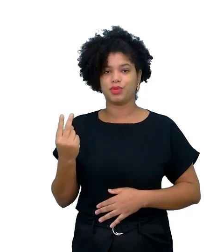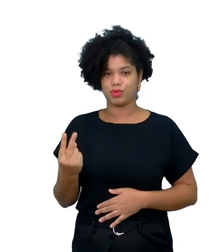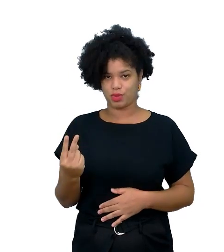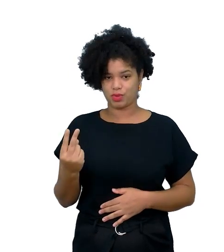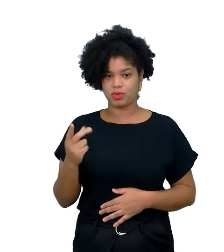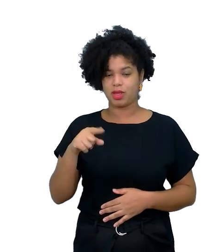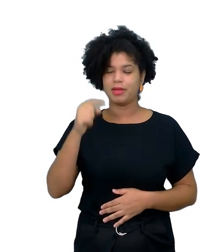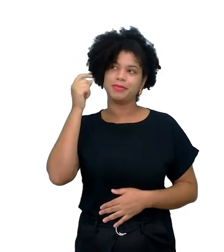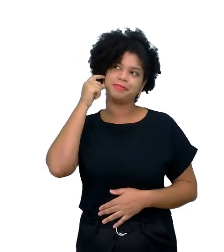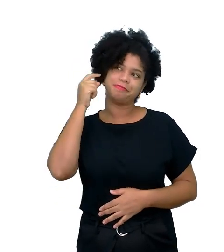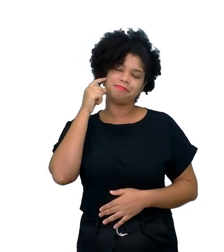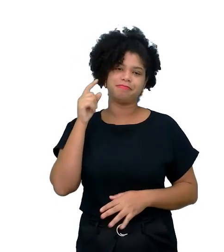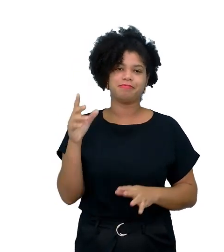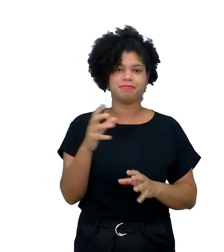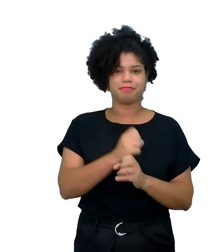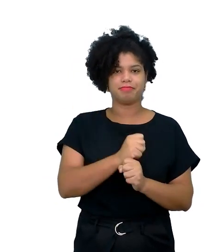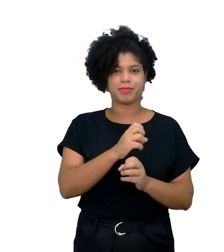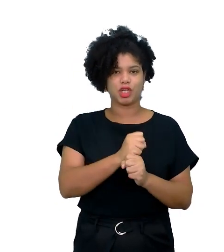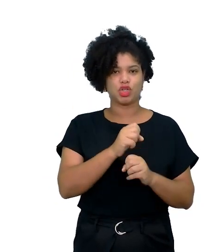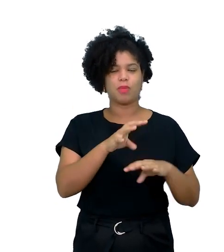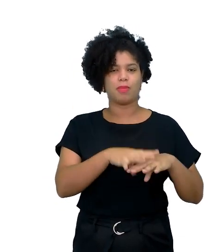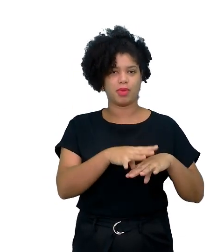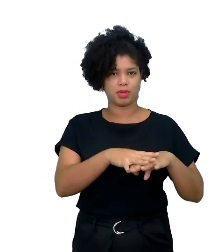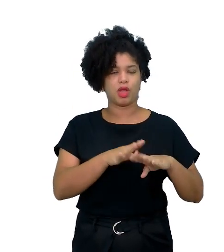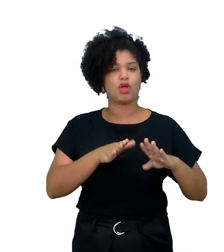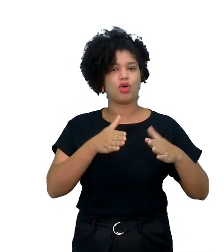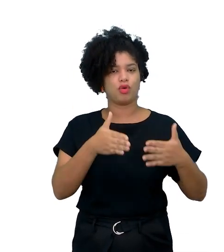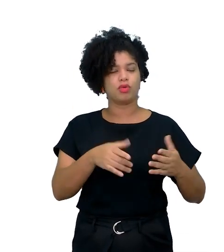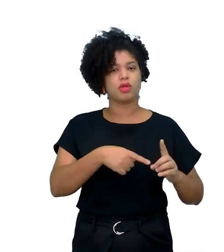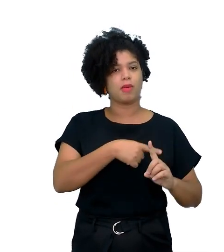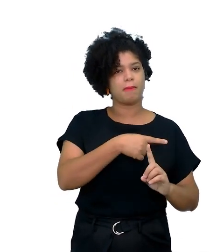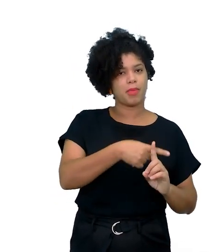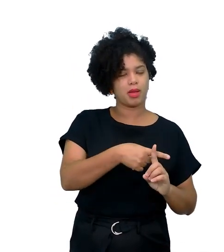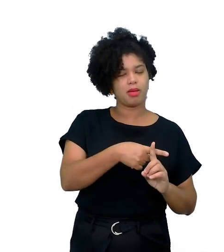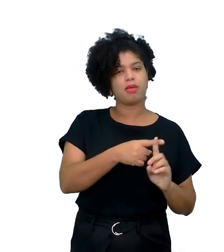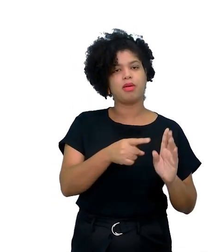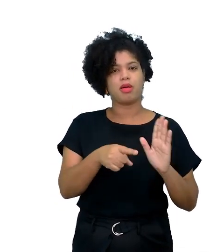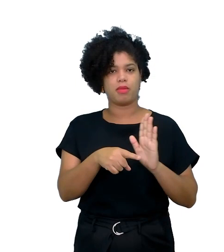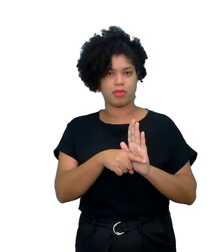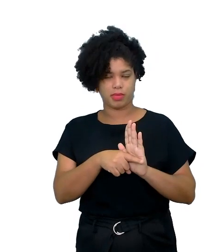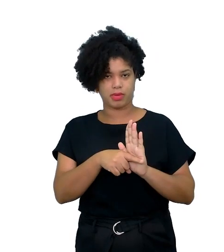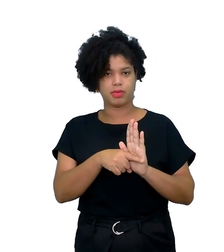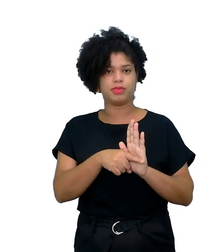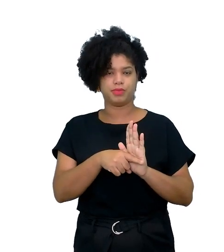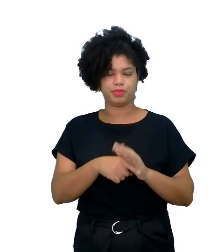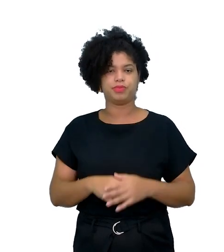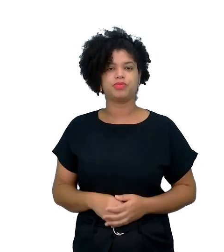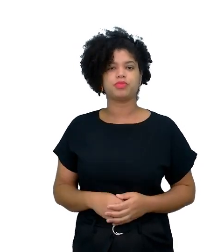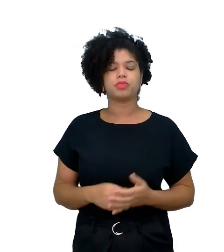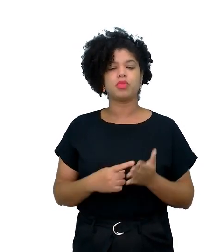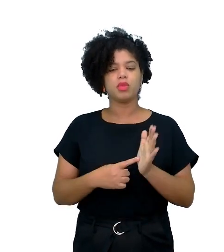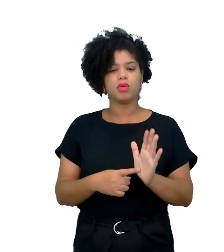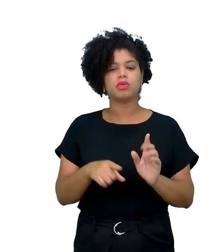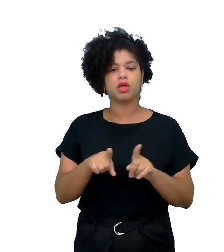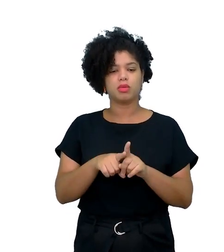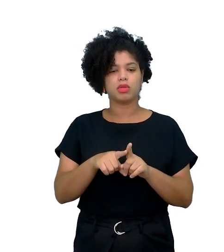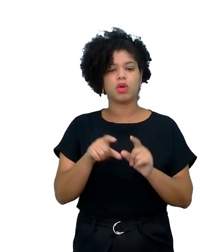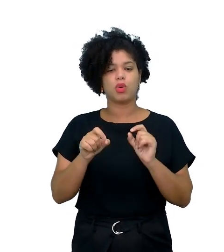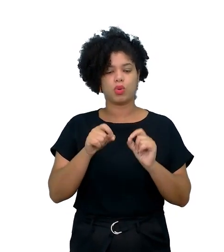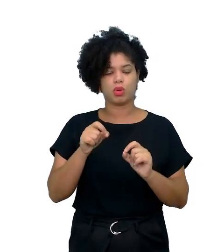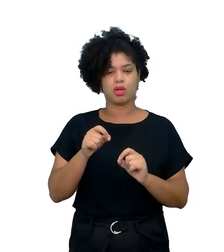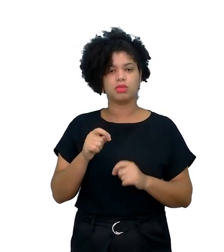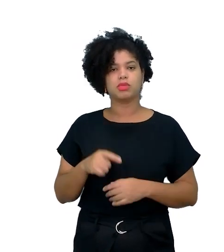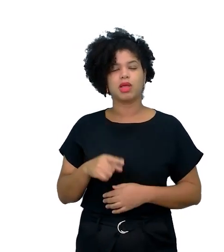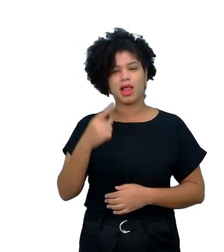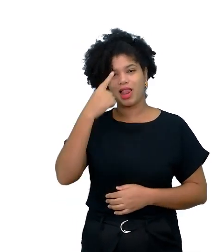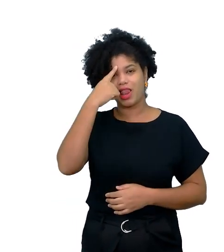o pensamento aritmético, com foco nas operações do campo aditivo. Apresentaremos também